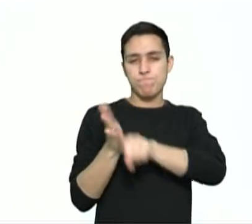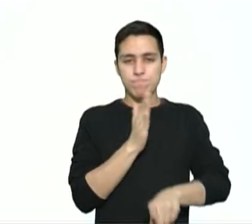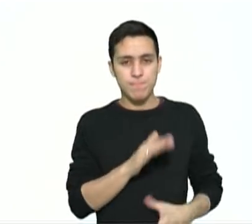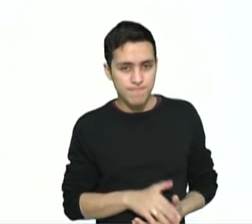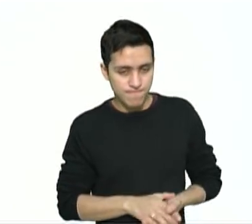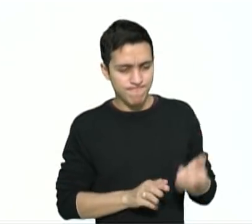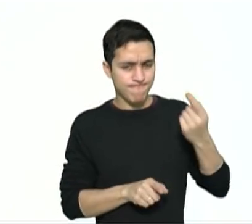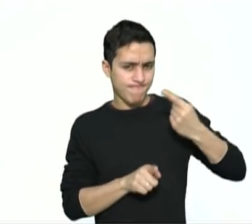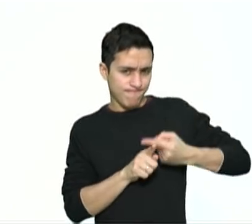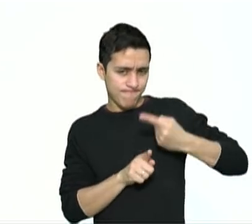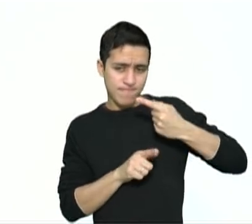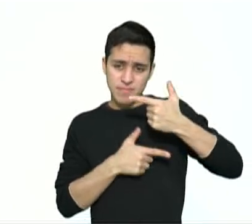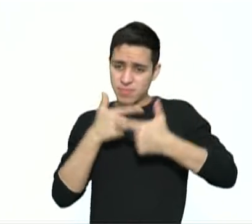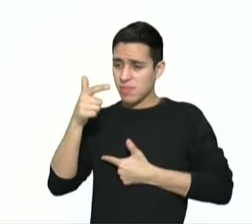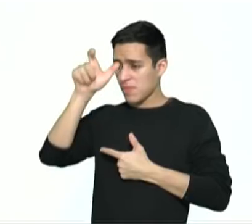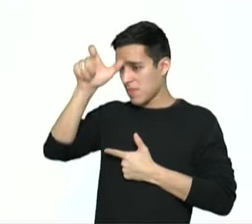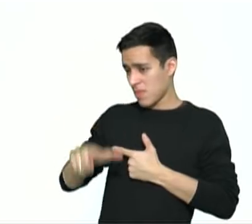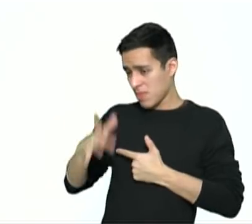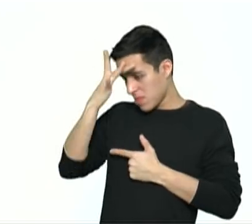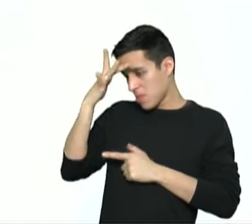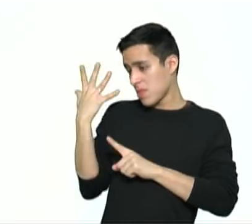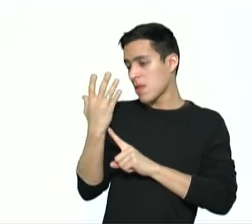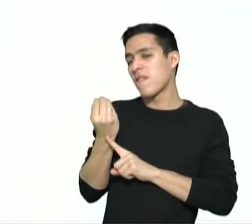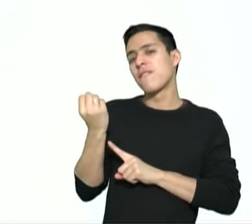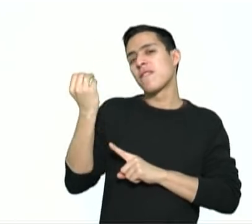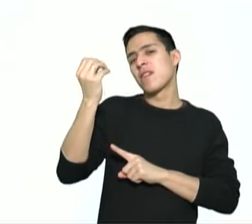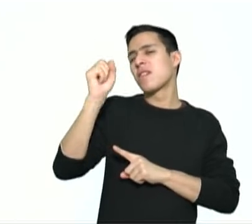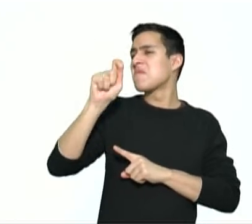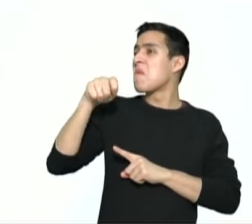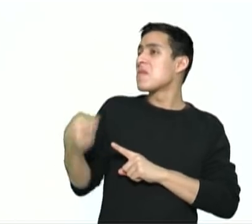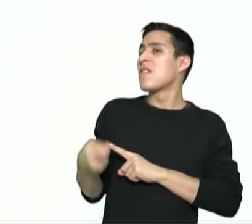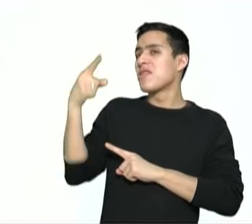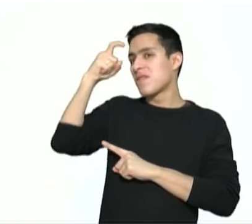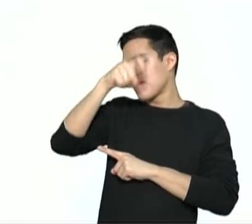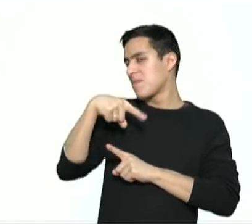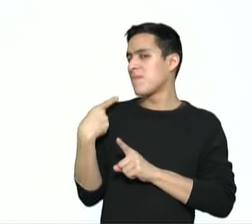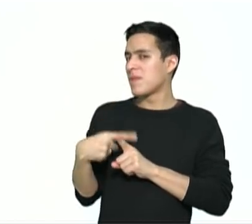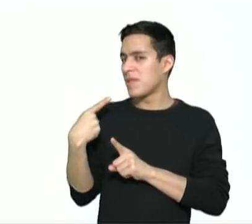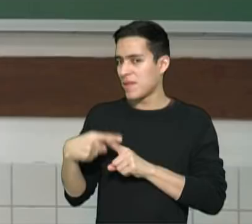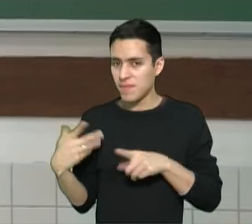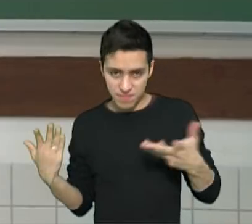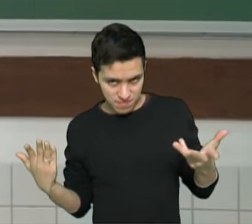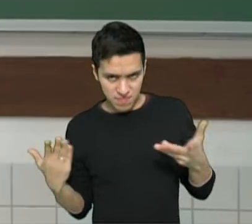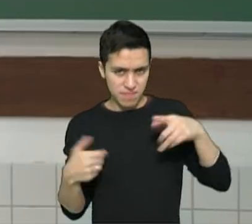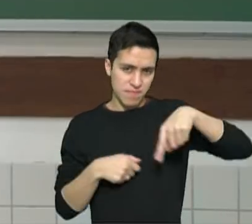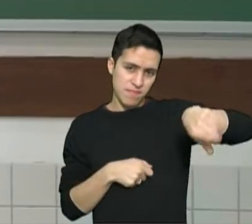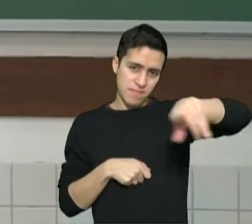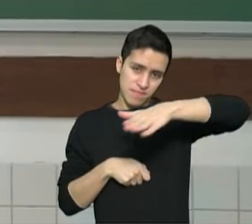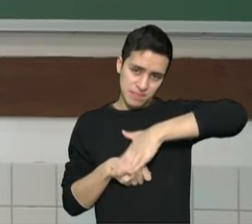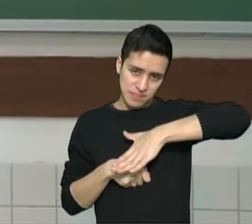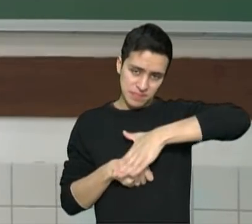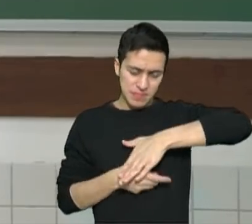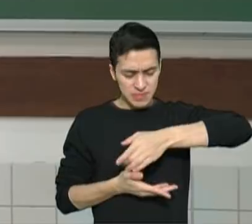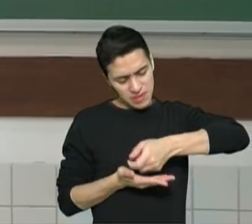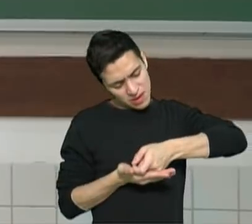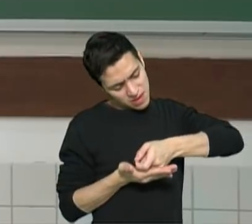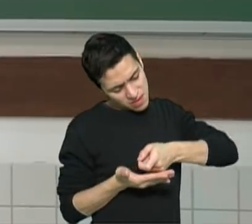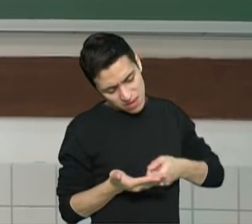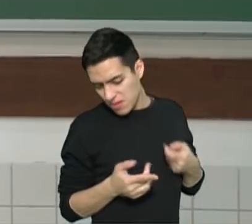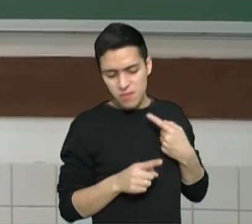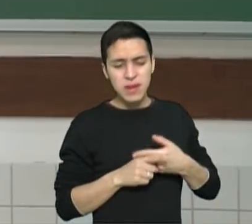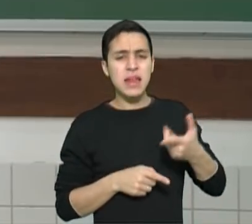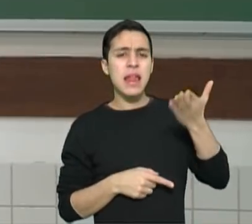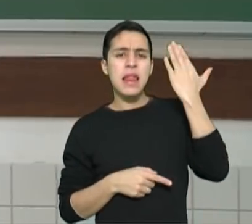que o trabalho de um artista viajante era considerado difícil? Né? Agora não tem alternativa, você vai escrever por que era